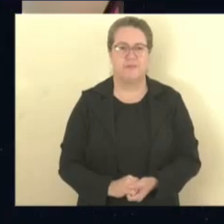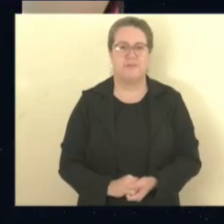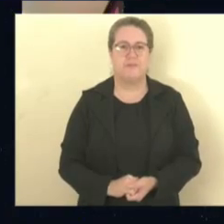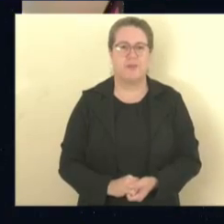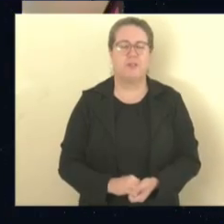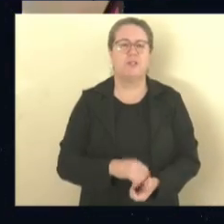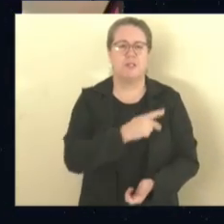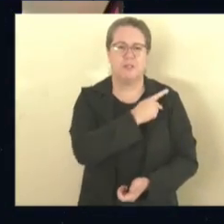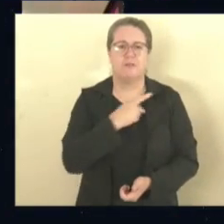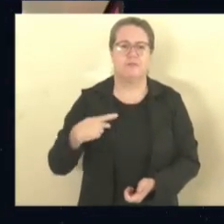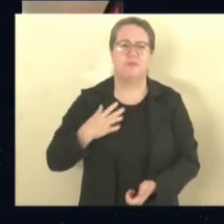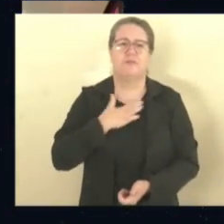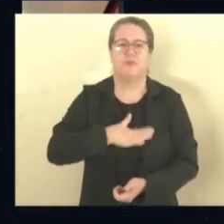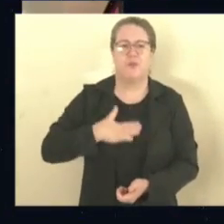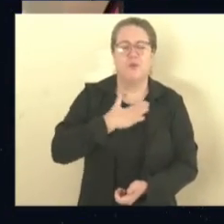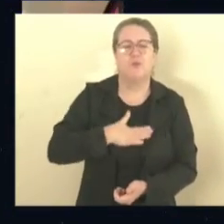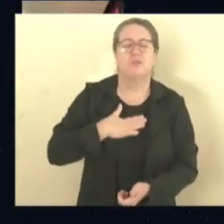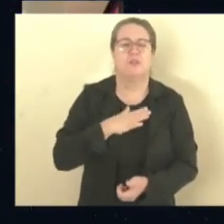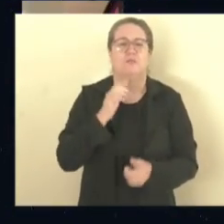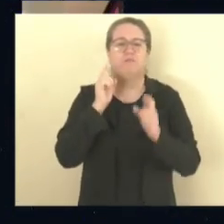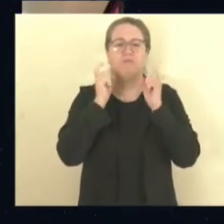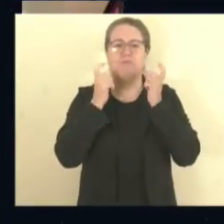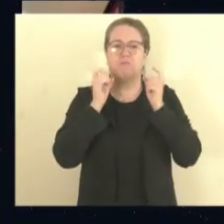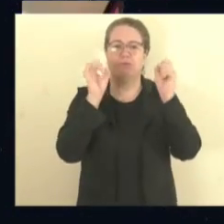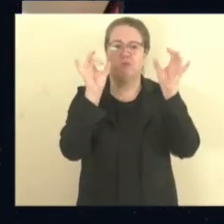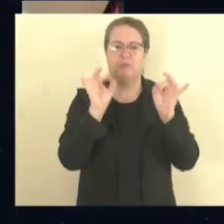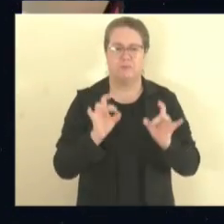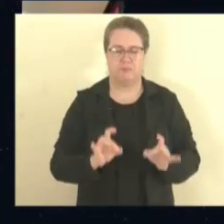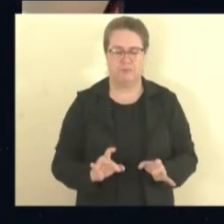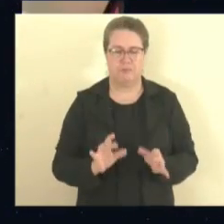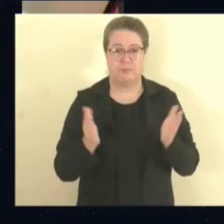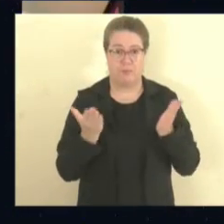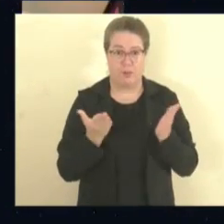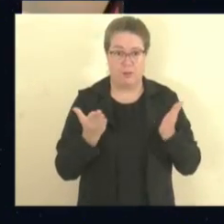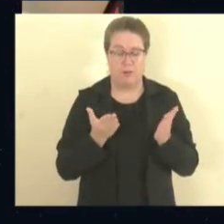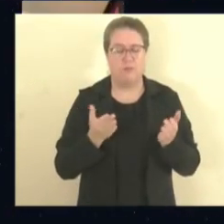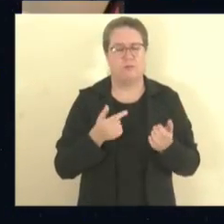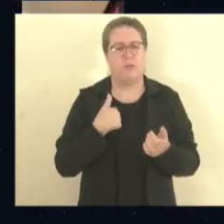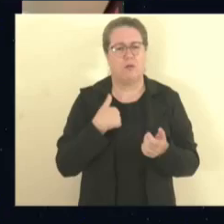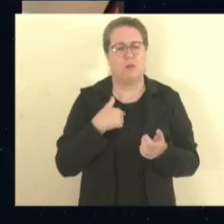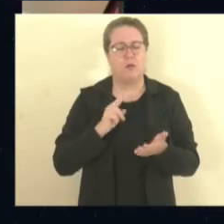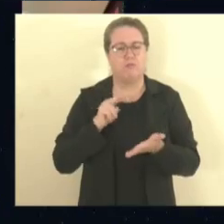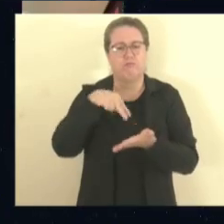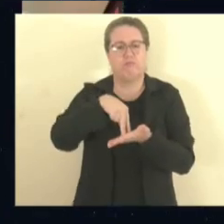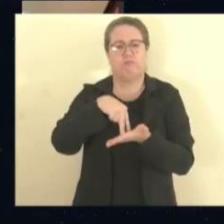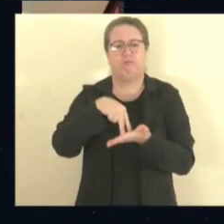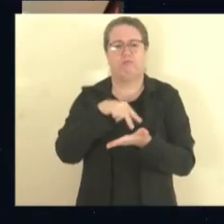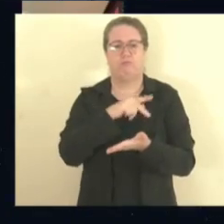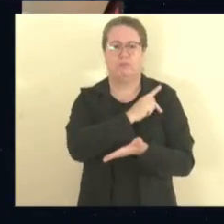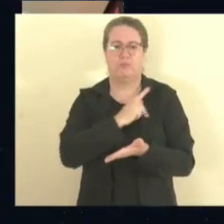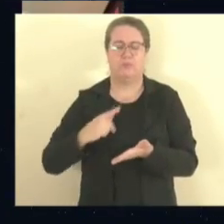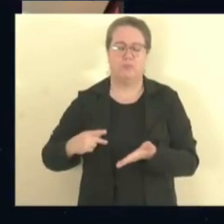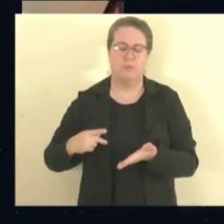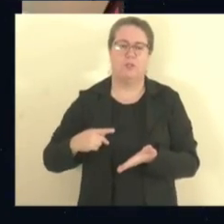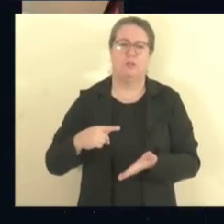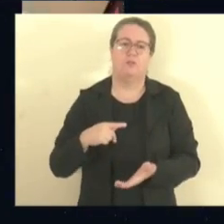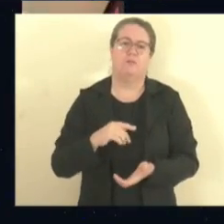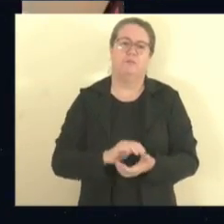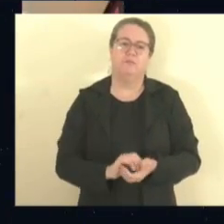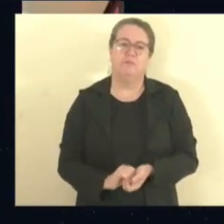Presidente, Vossa Excelência preside a extraordinária ou eu presido? Eu posso presidir. Ok, meu mestre.